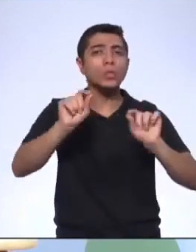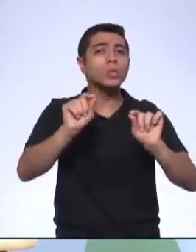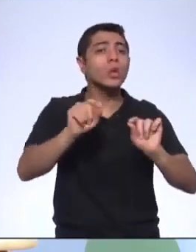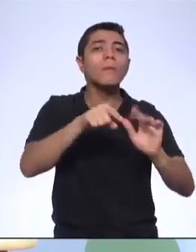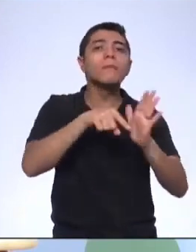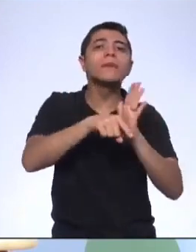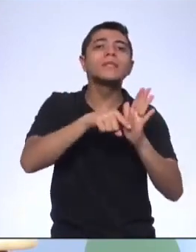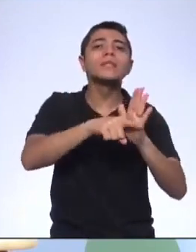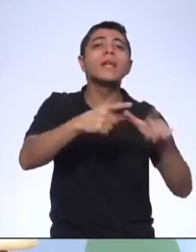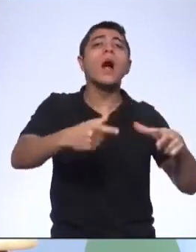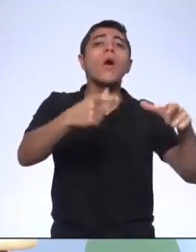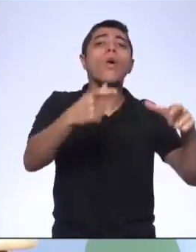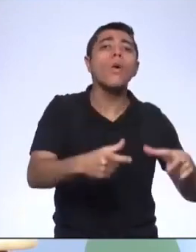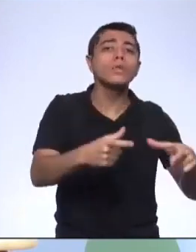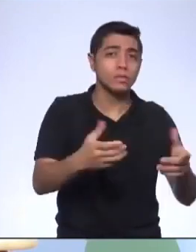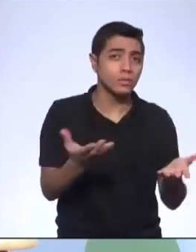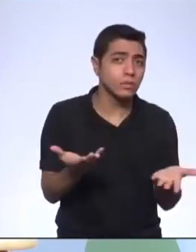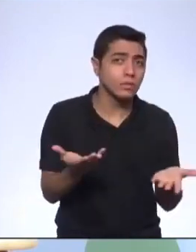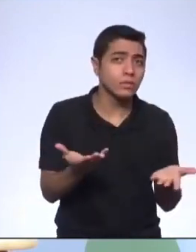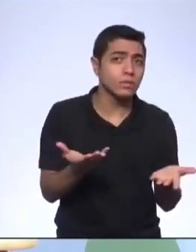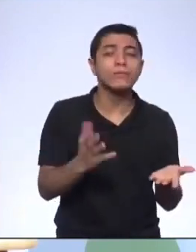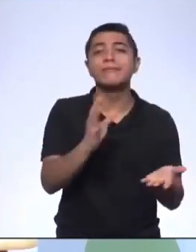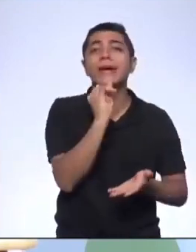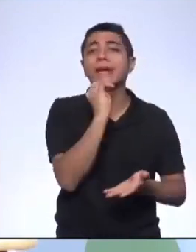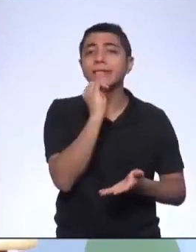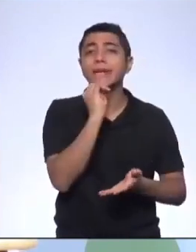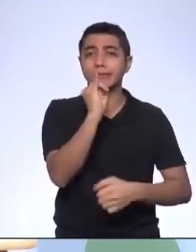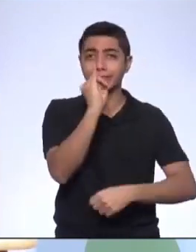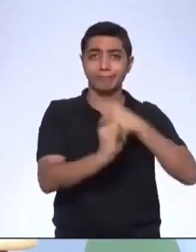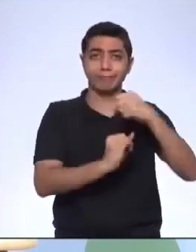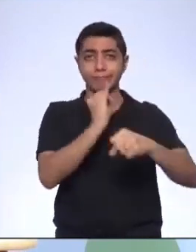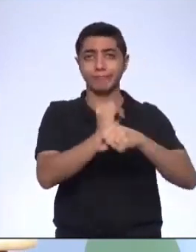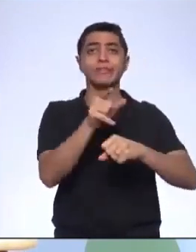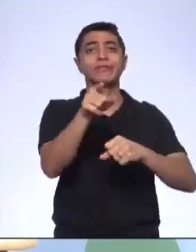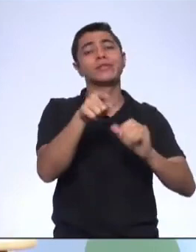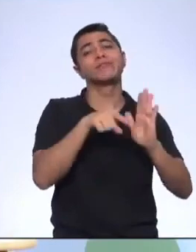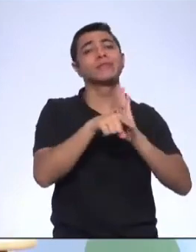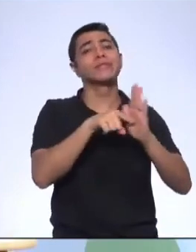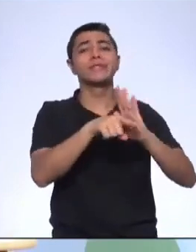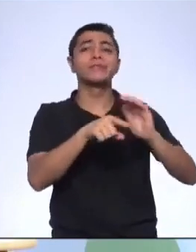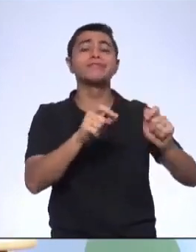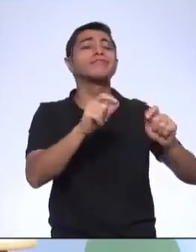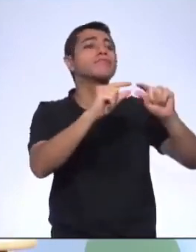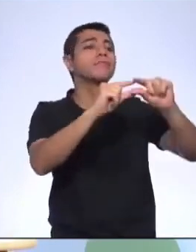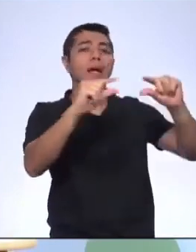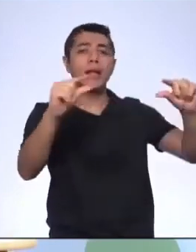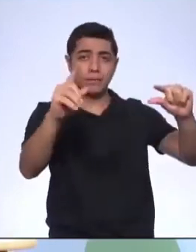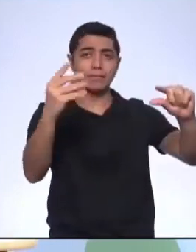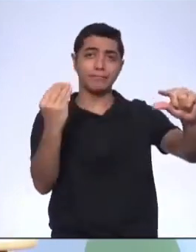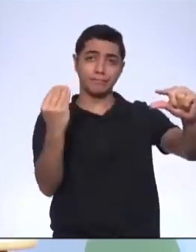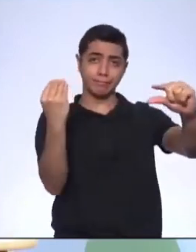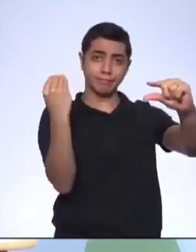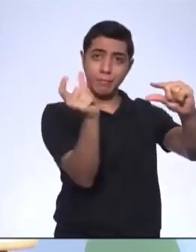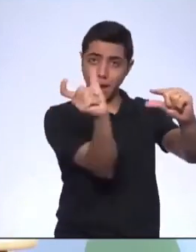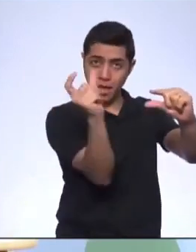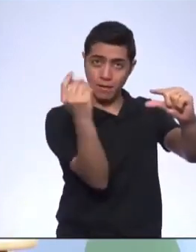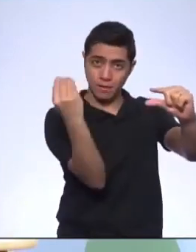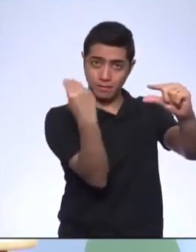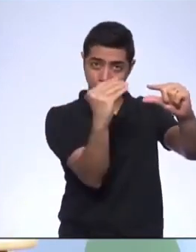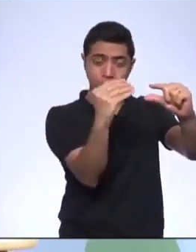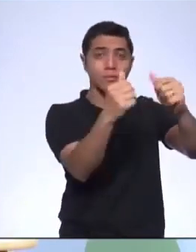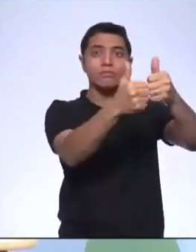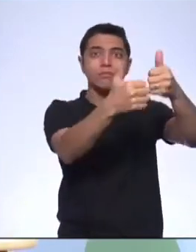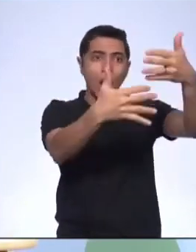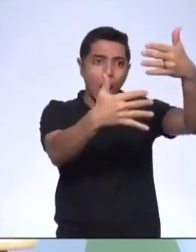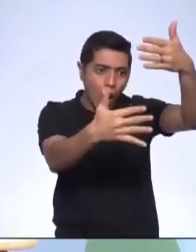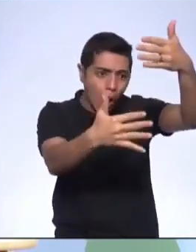numa ferramenta de busca e aparecem lá 253 bilhões sobre o assunto, né, de sites sobre o assunto. E como